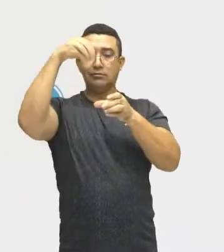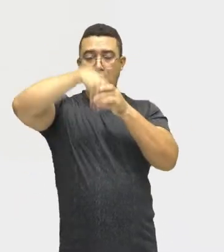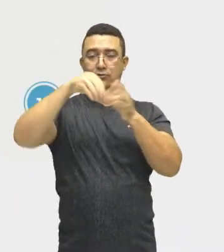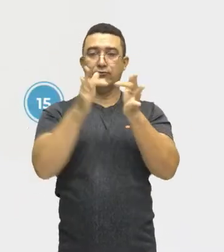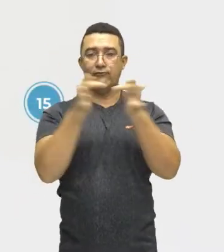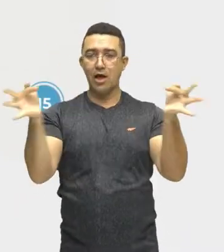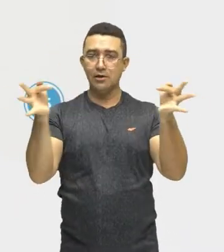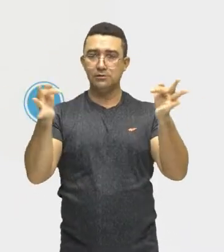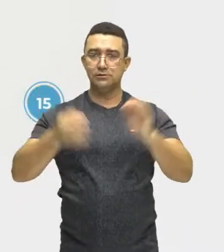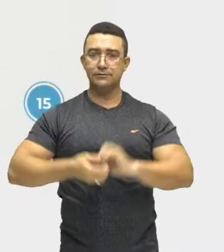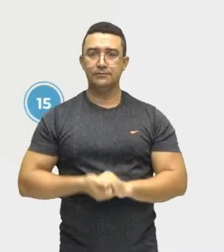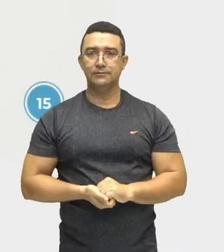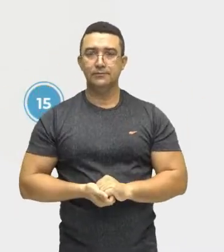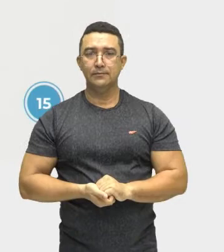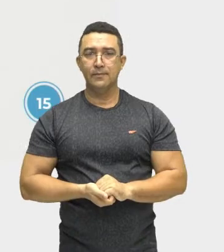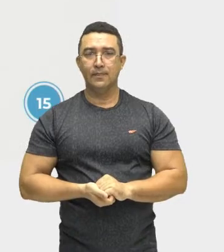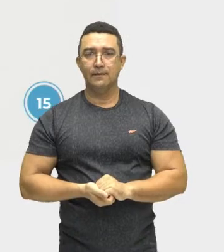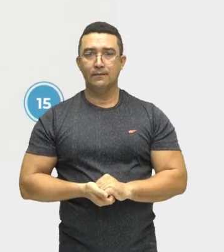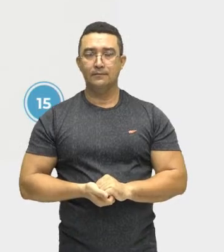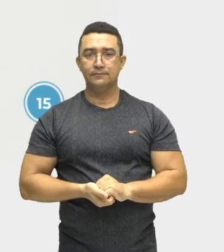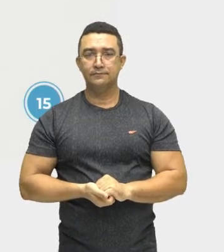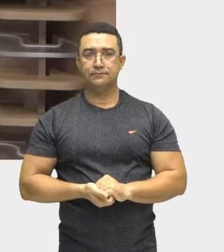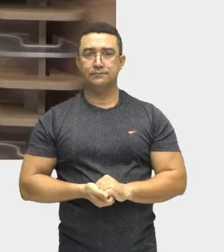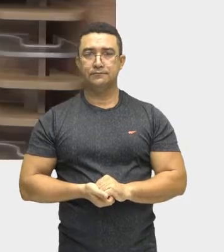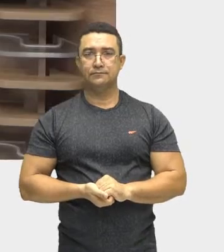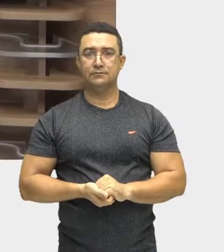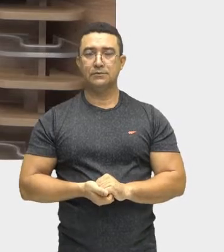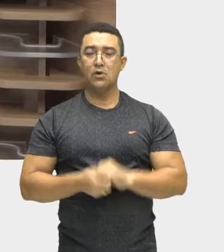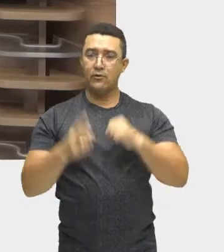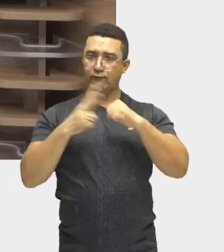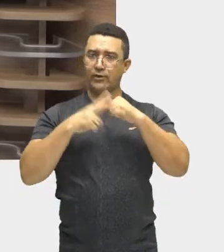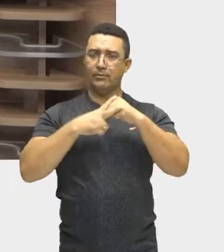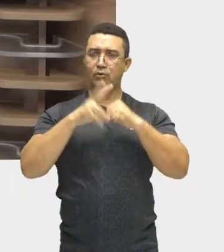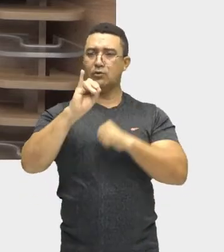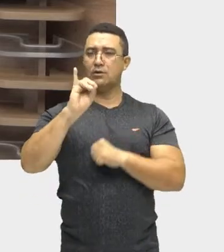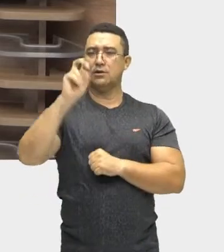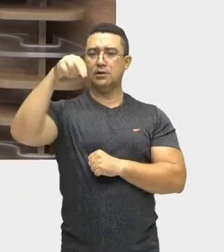Verbos intransitivos são verbos que não necessitam de